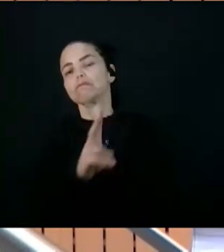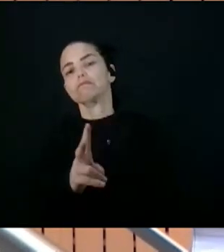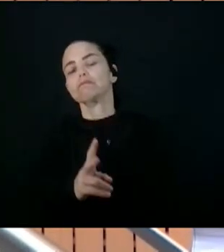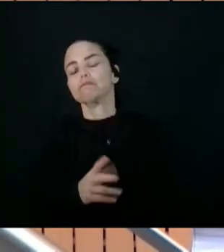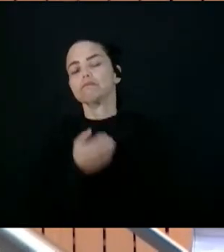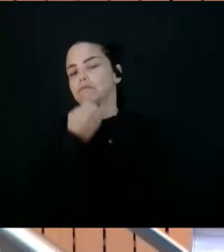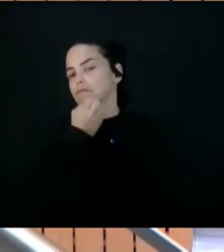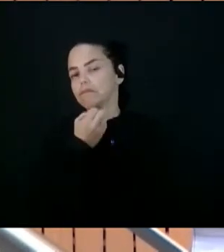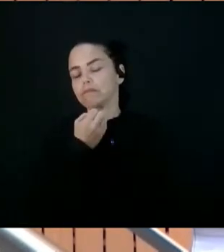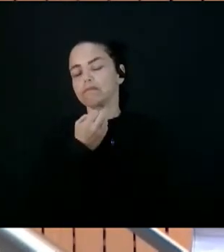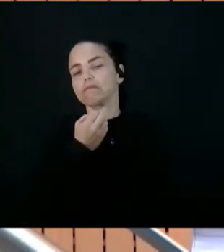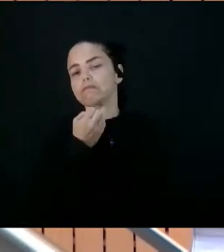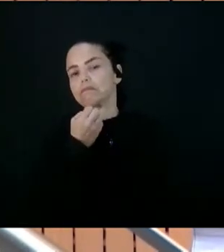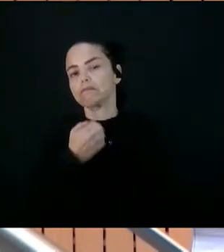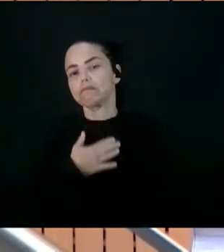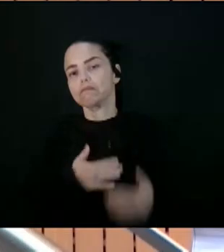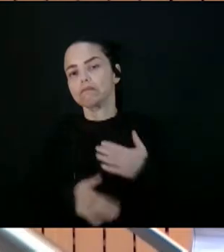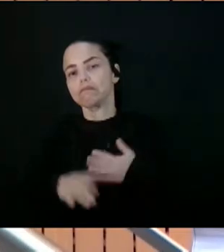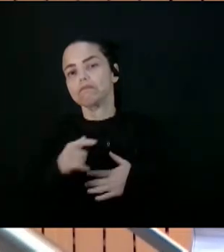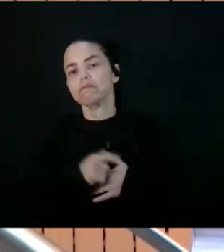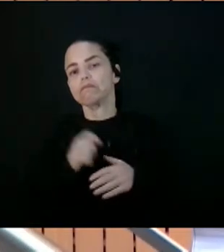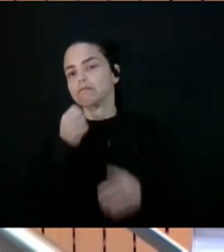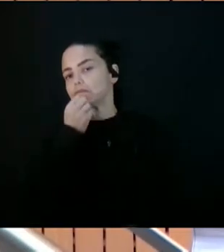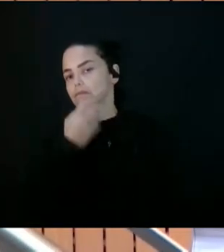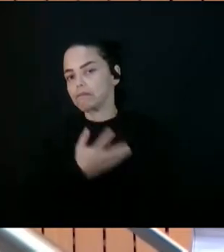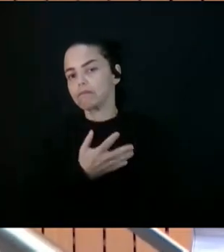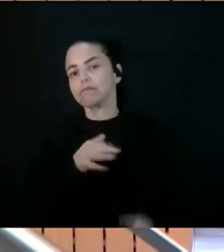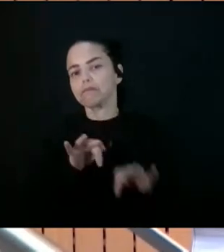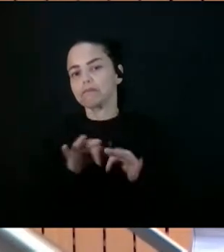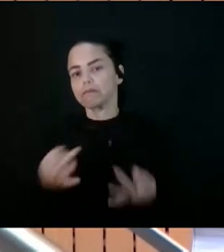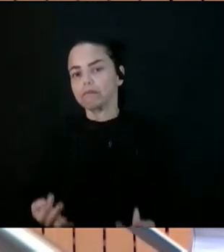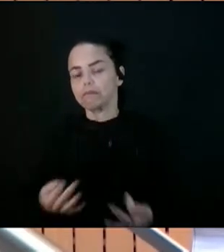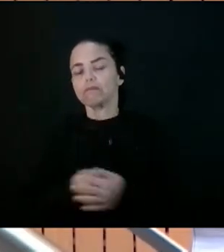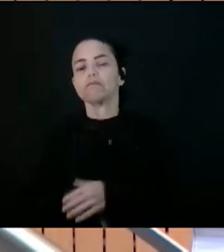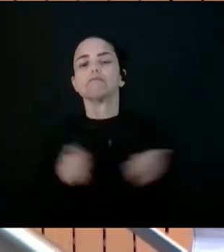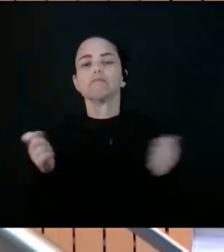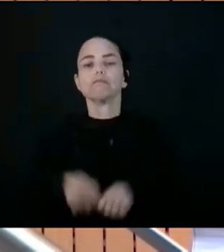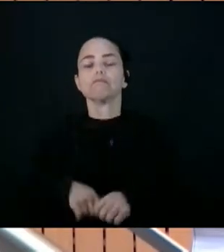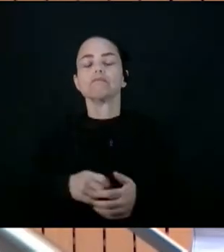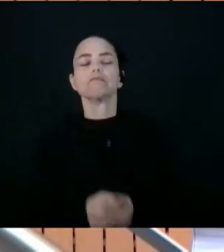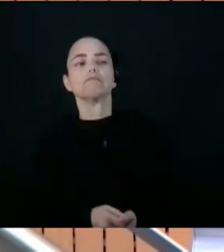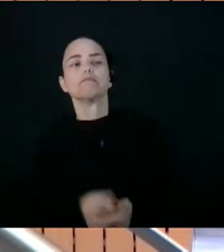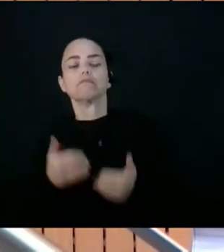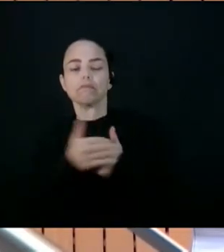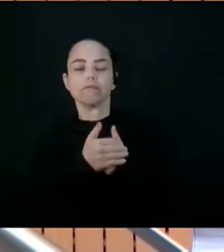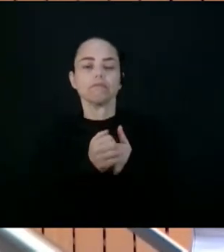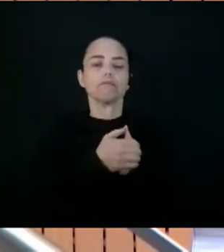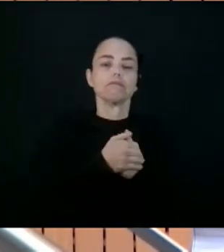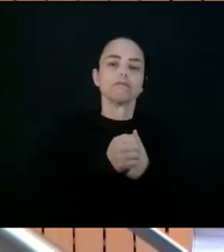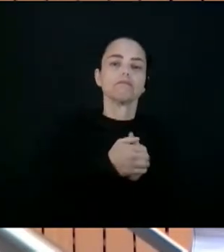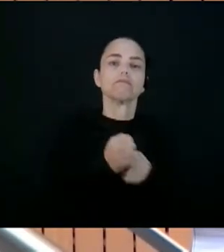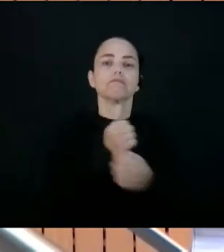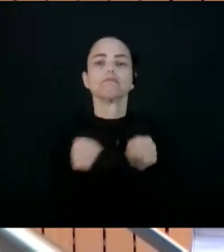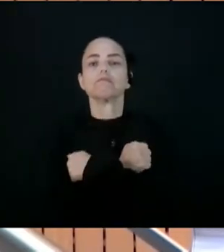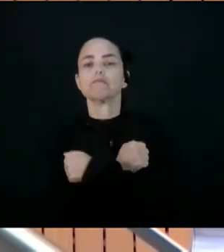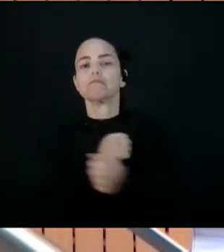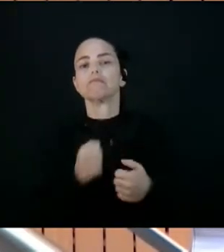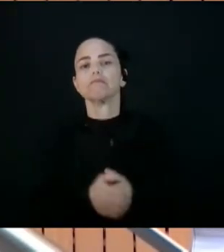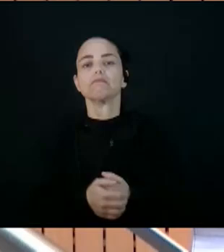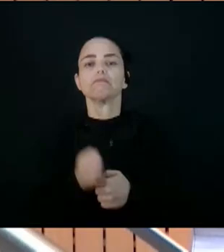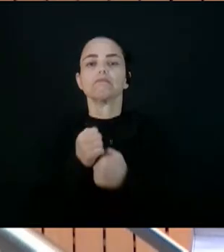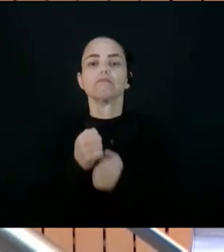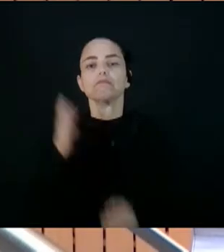tranquilidade. Essa grandeza, essa humildade de poder acolher, abraçar, né,